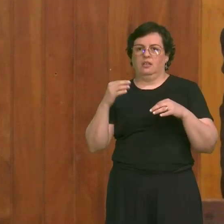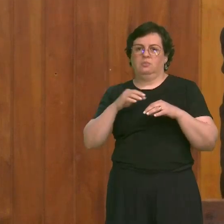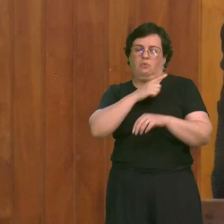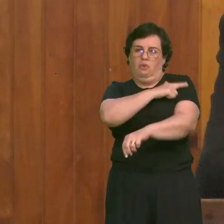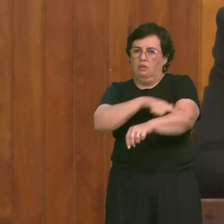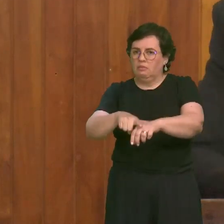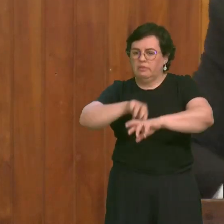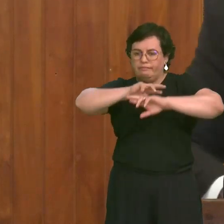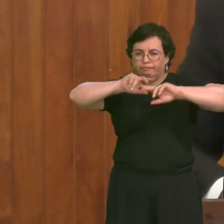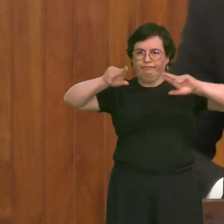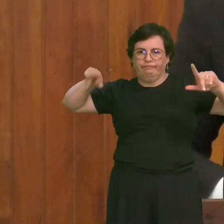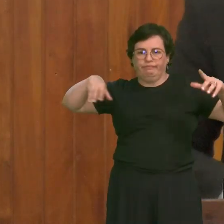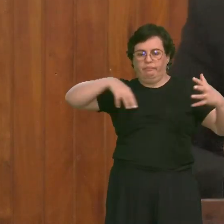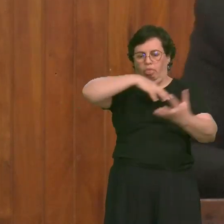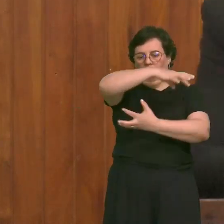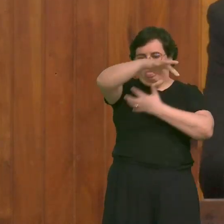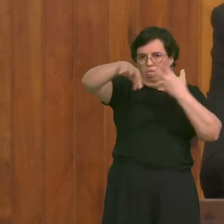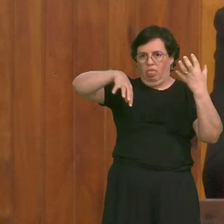caos